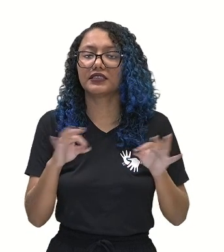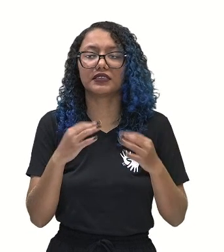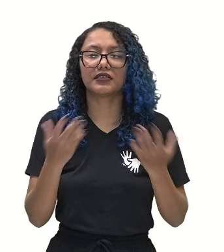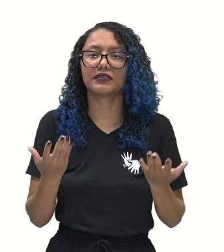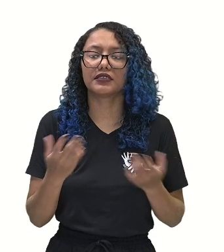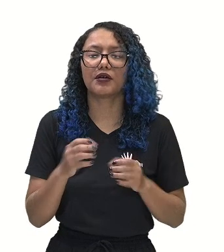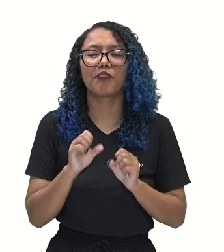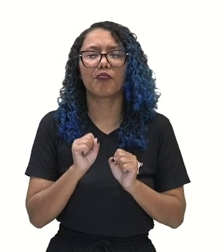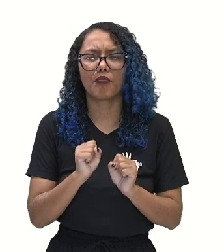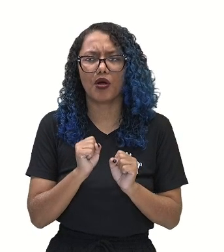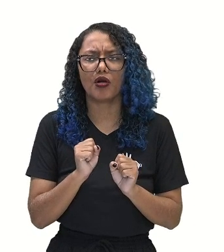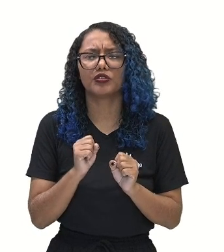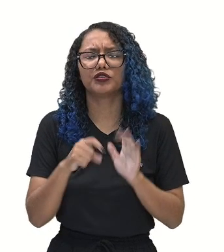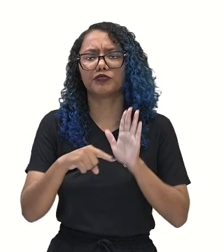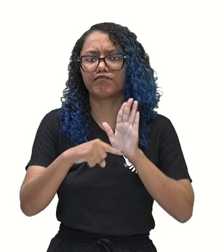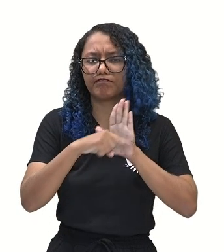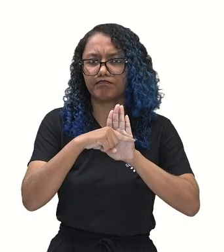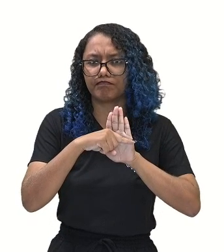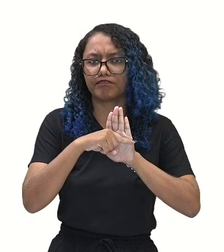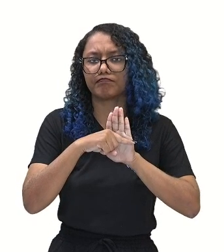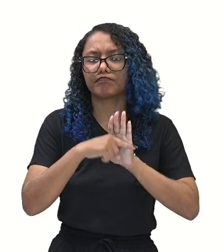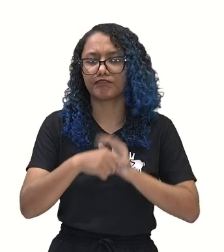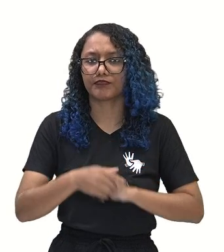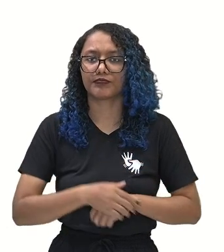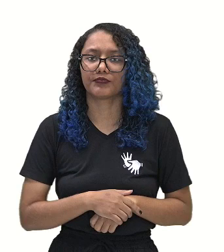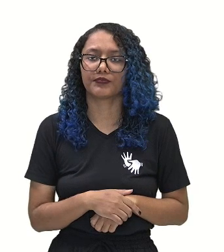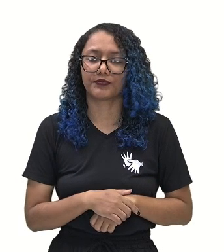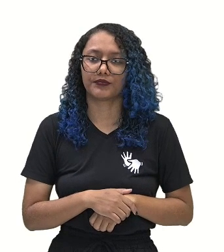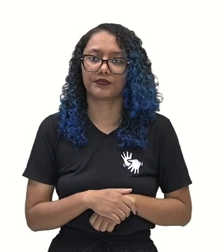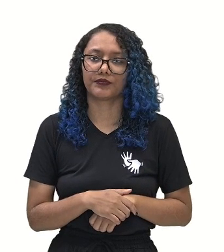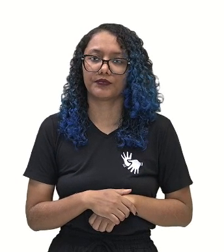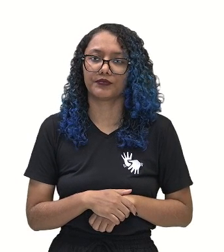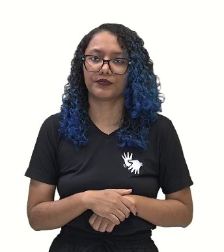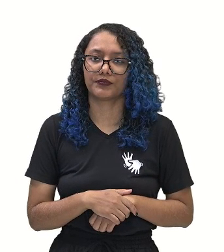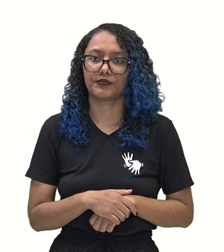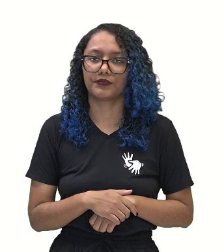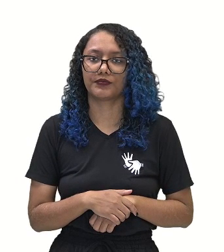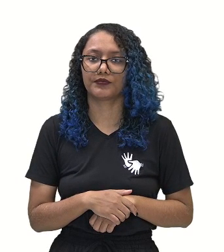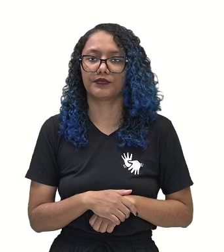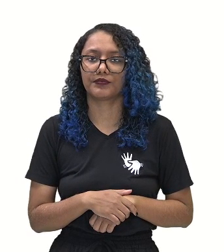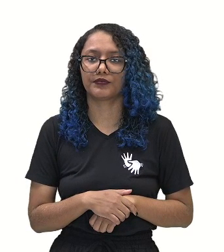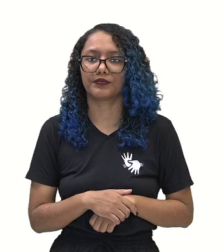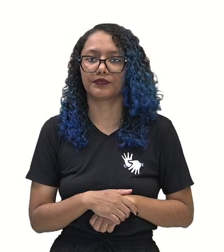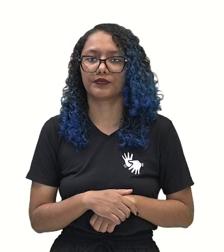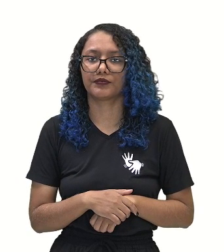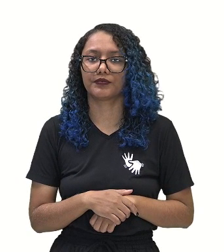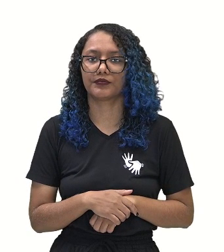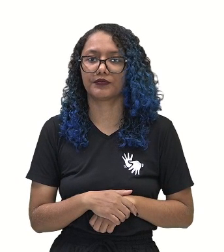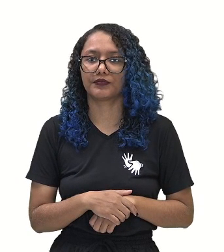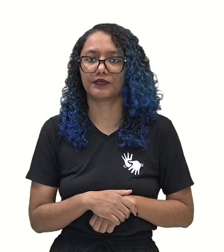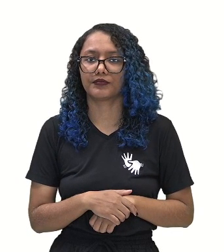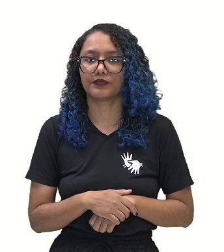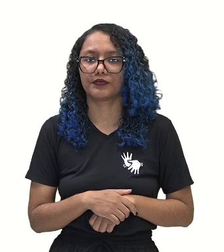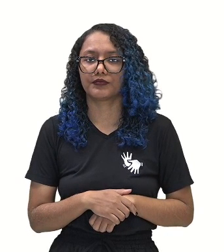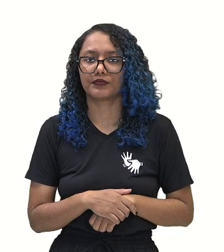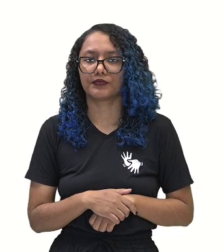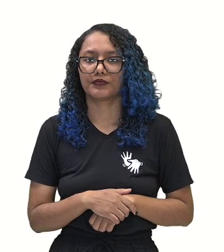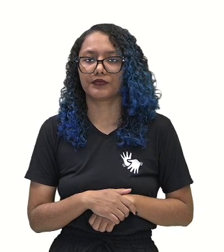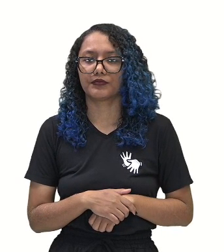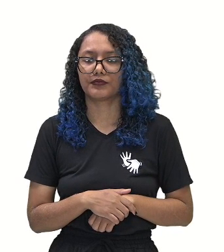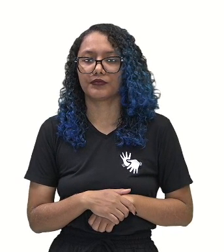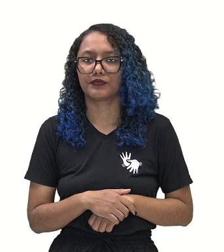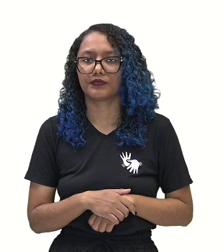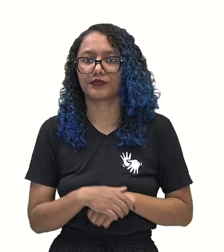subtrair os dois valores de x. Aqui nesse caso, eu vou subtrair o maior do menor, ou